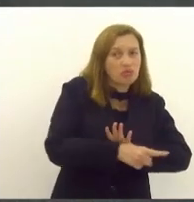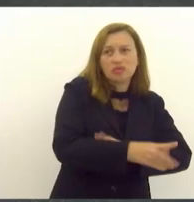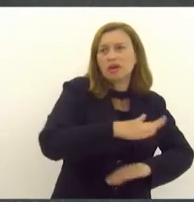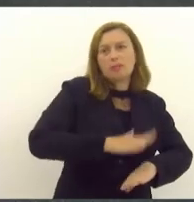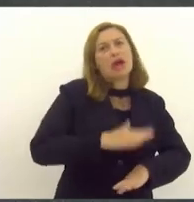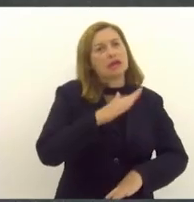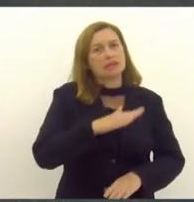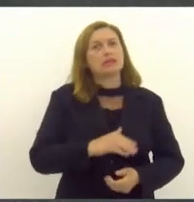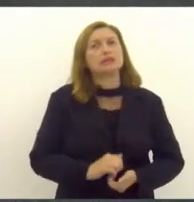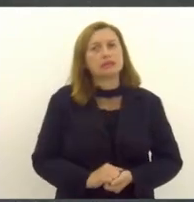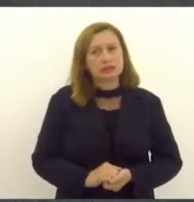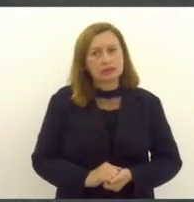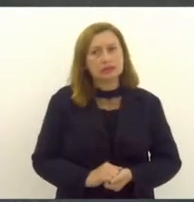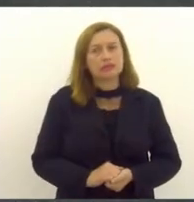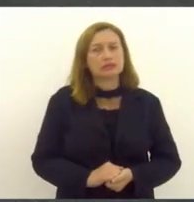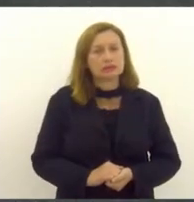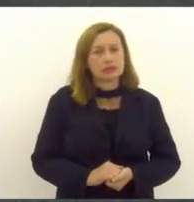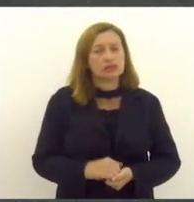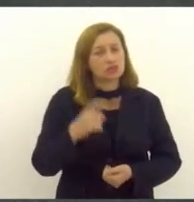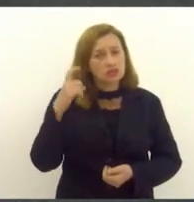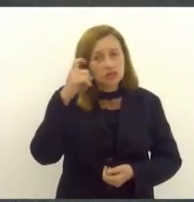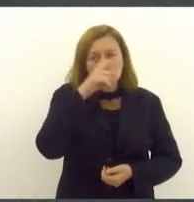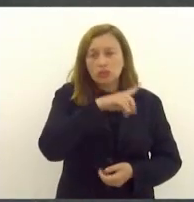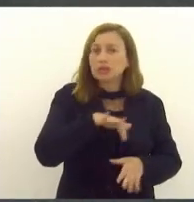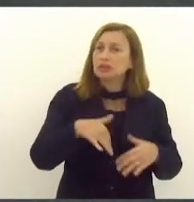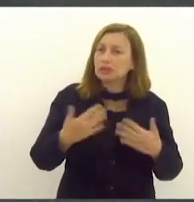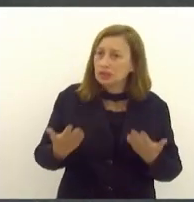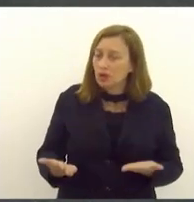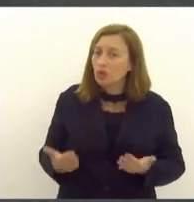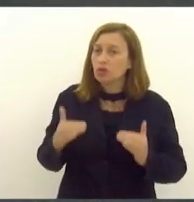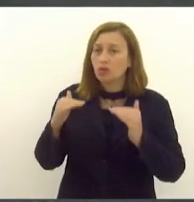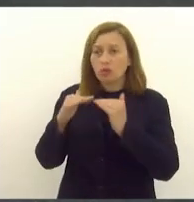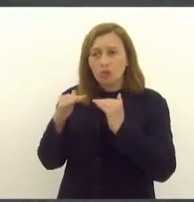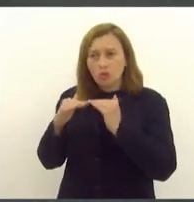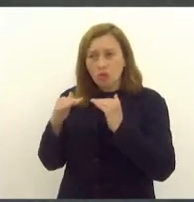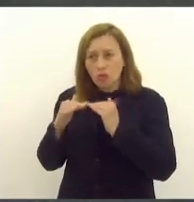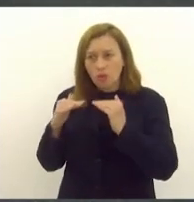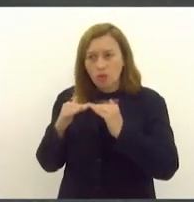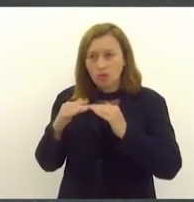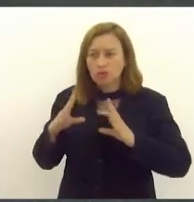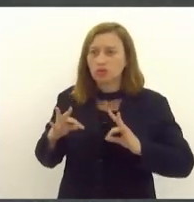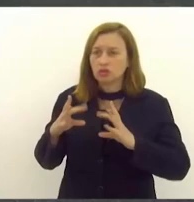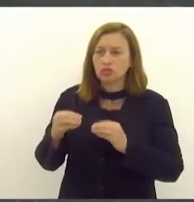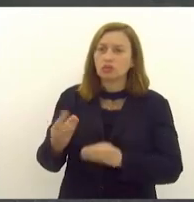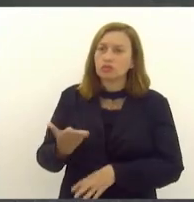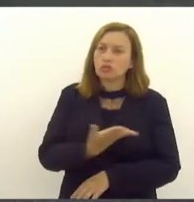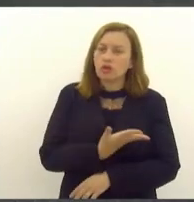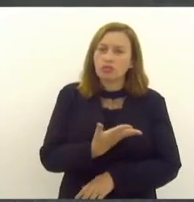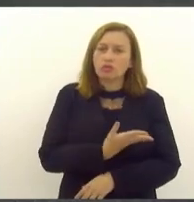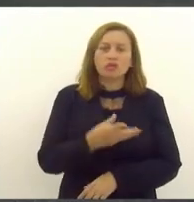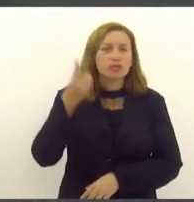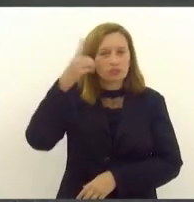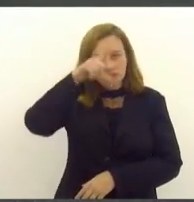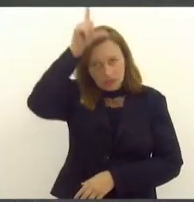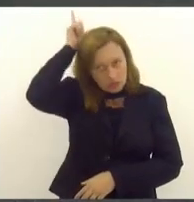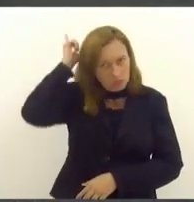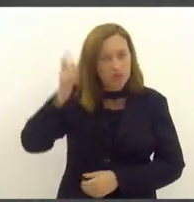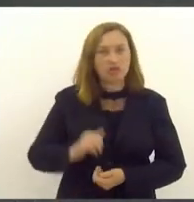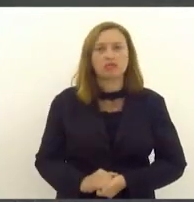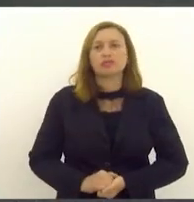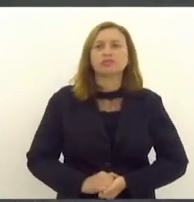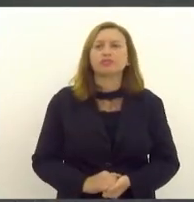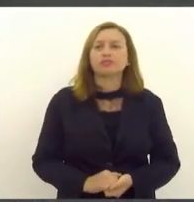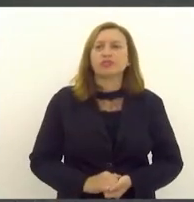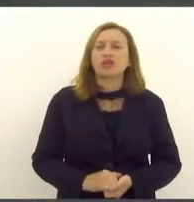longe então eu concordo em gênero mil grau com meu colega dos Paulo acho que fazer